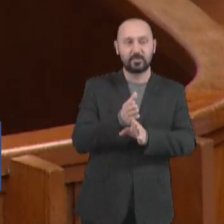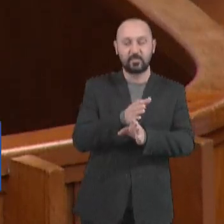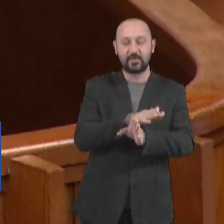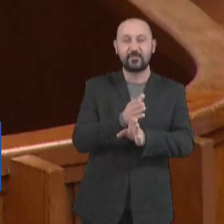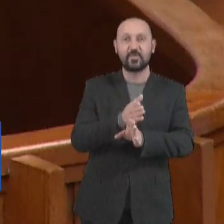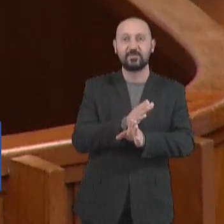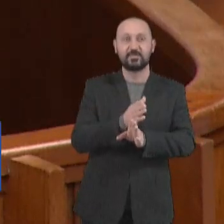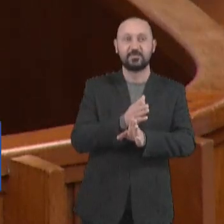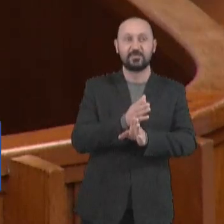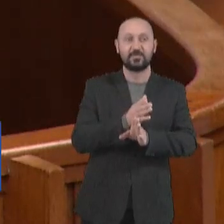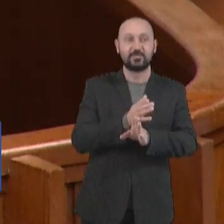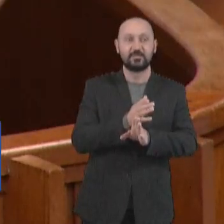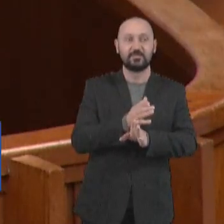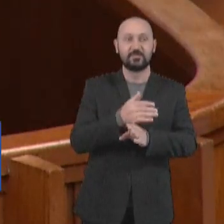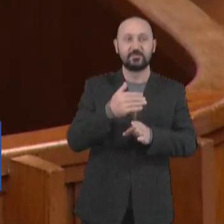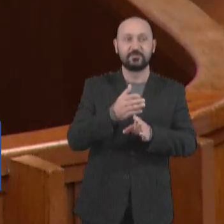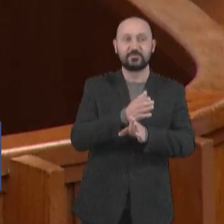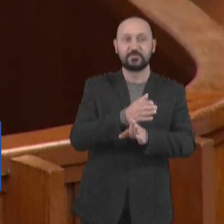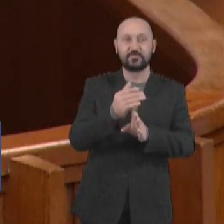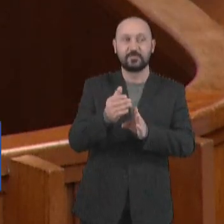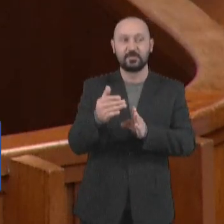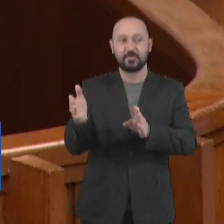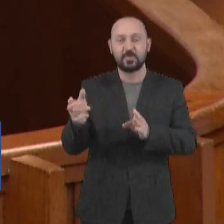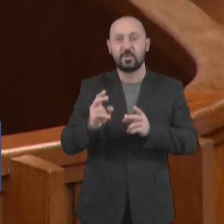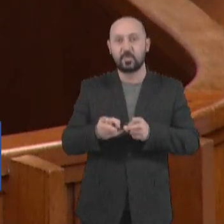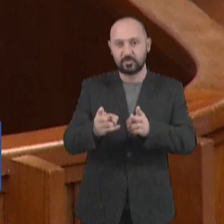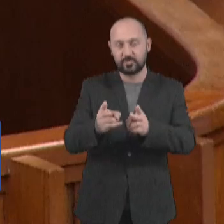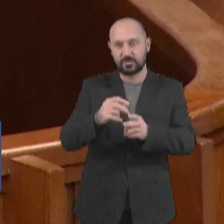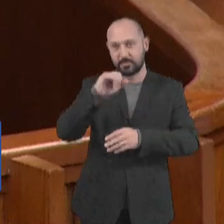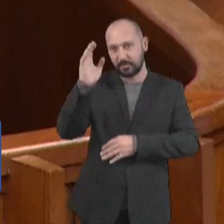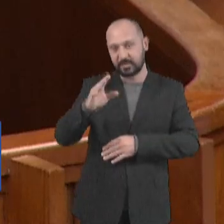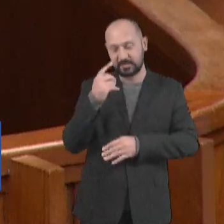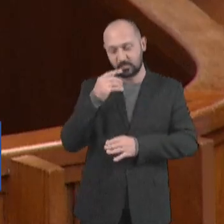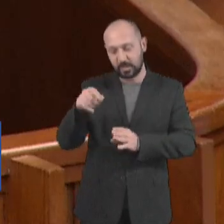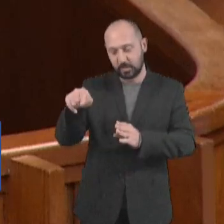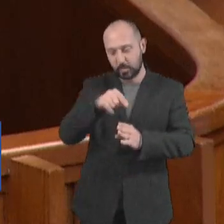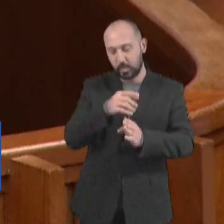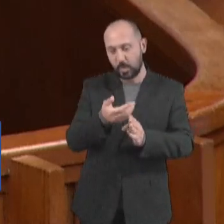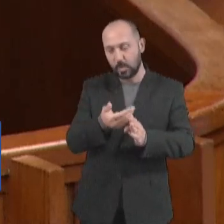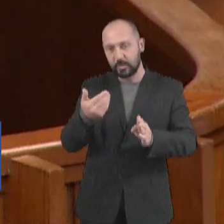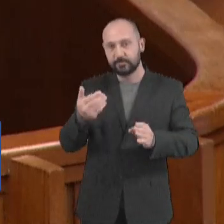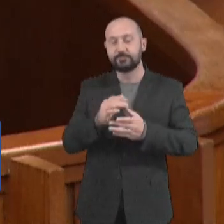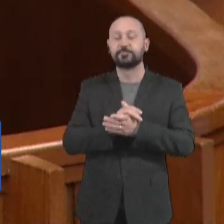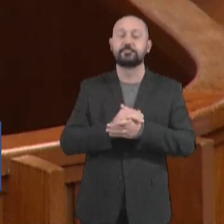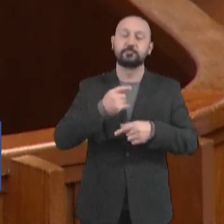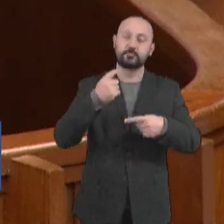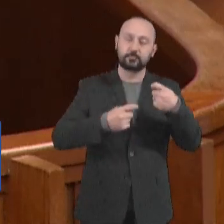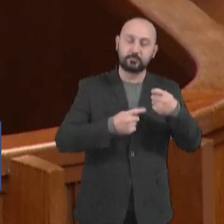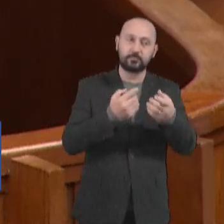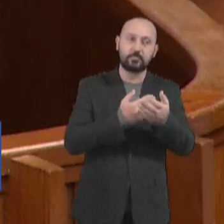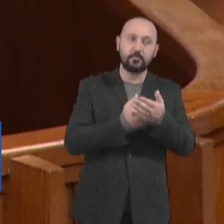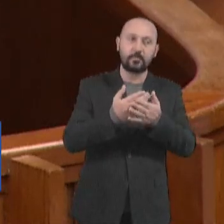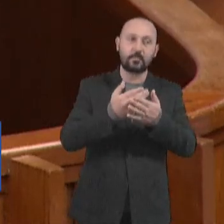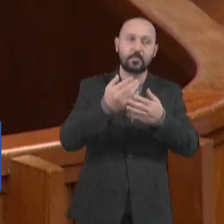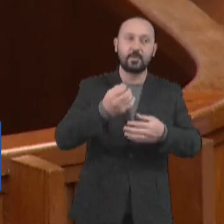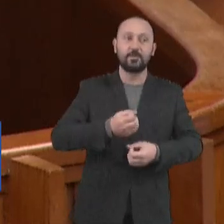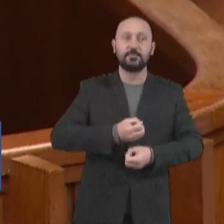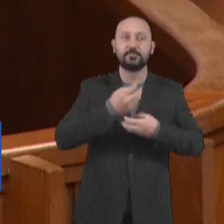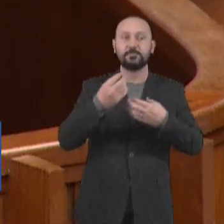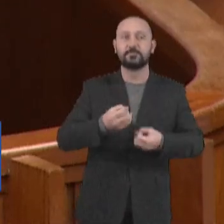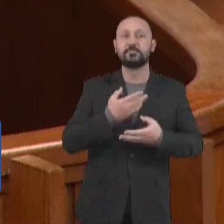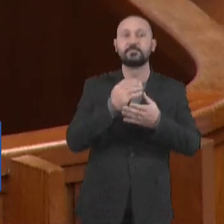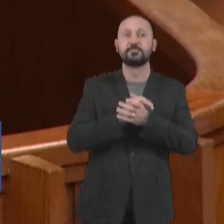fronteiras. Até Anastácio seria Paraguai e Aquidauana continuaria Brasil. E depois da guerra, aí que vem o meu poema